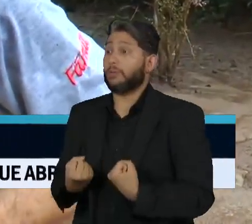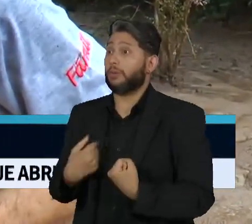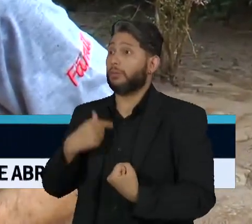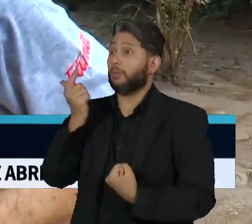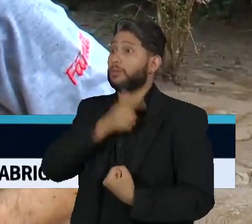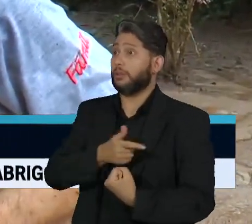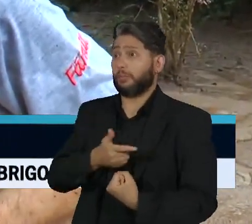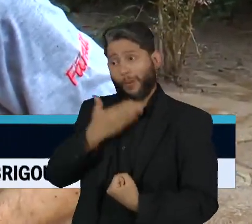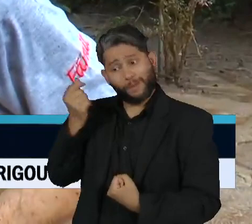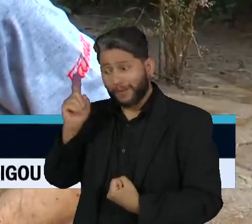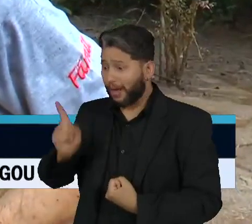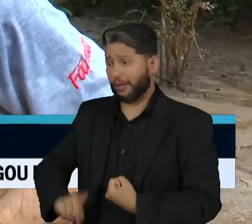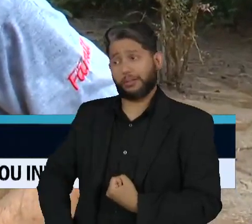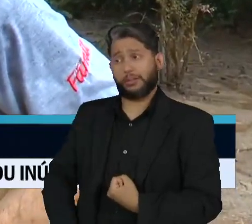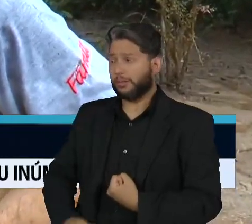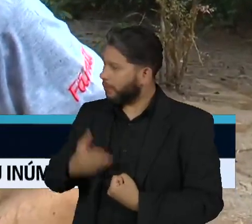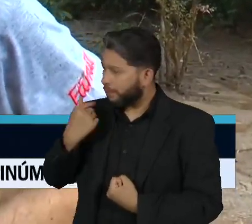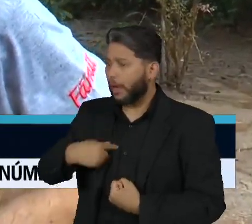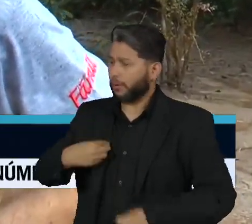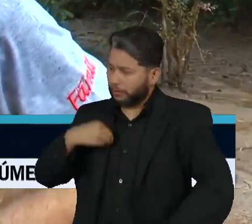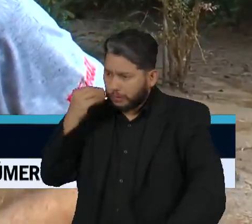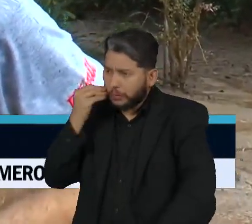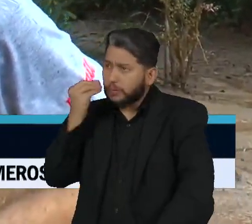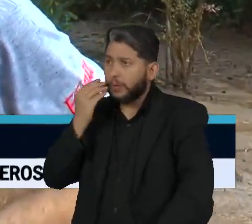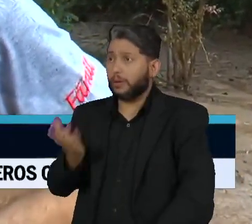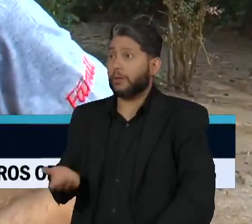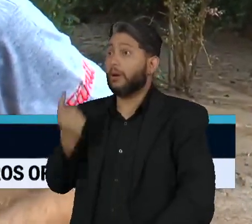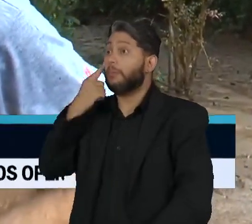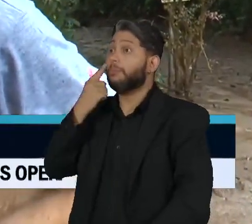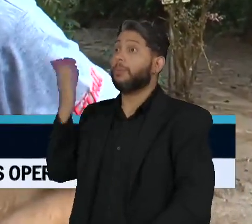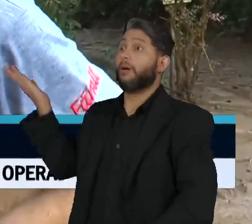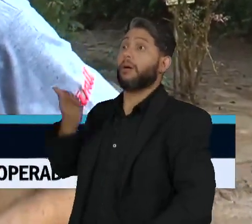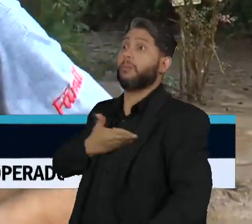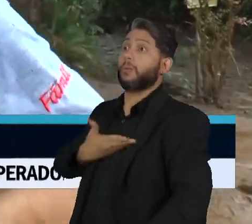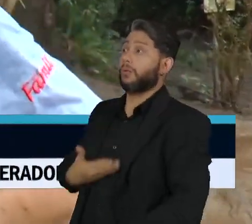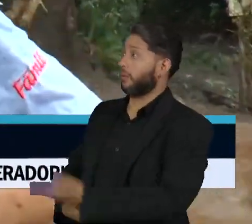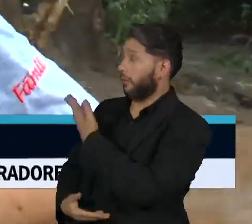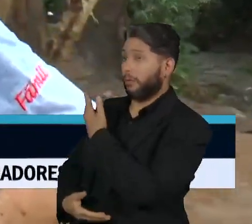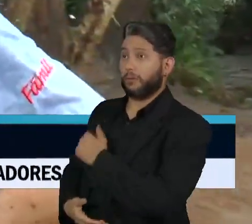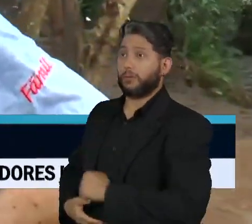Tentar encontrar, né? Não é fácil, mano. Estamos tentando, aí temos, olha, um amigo apareceu